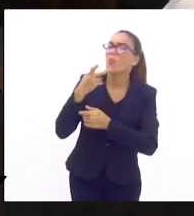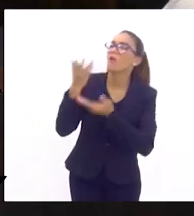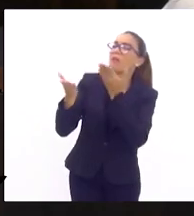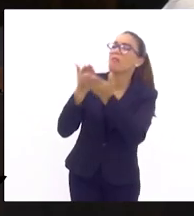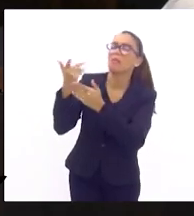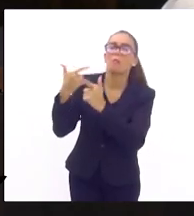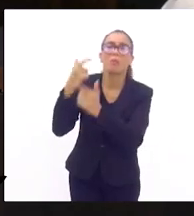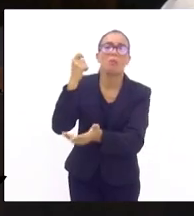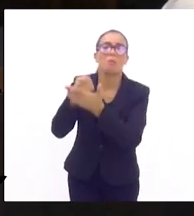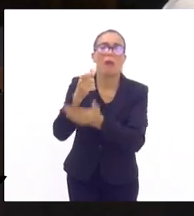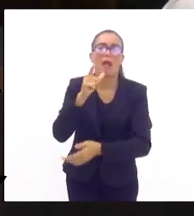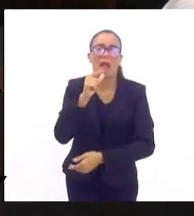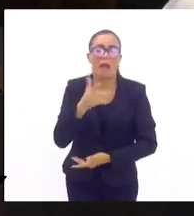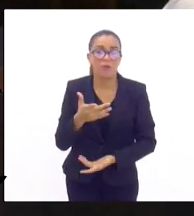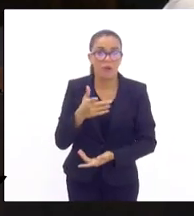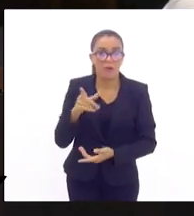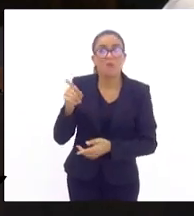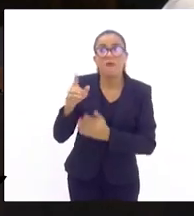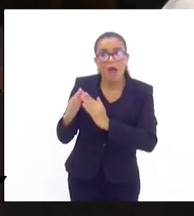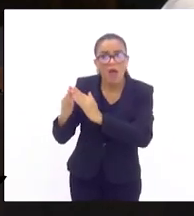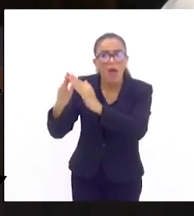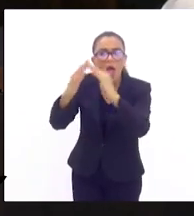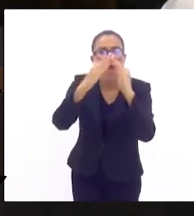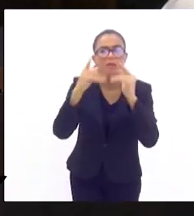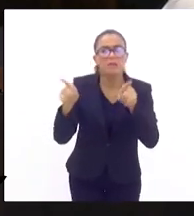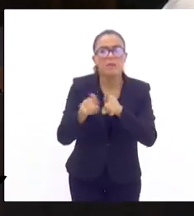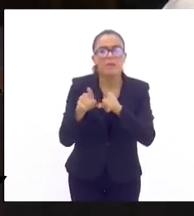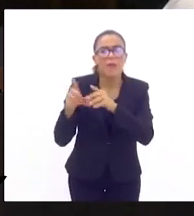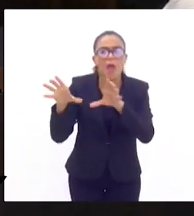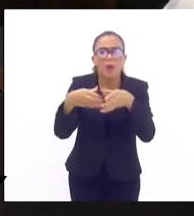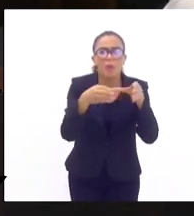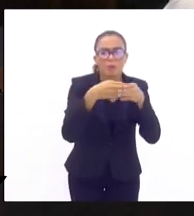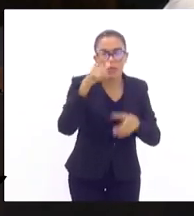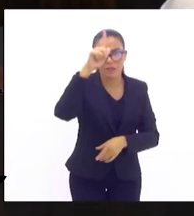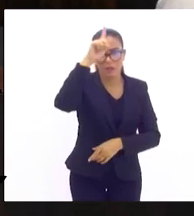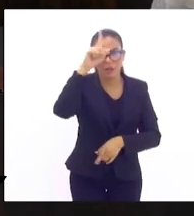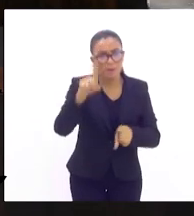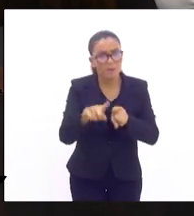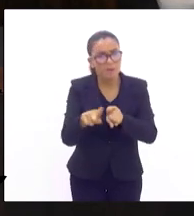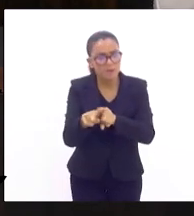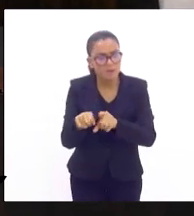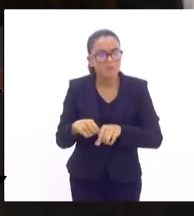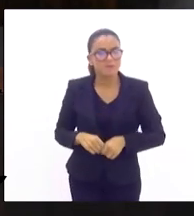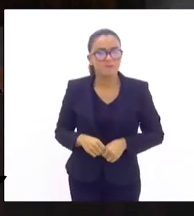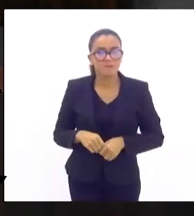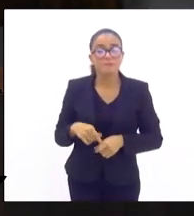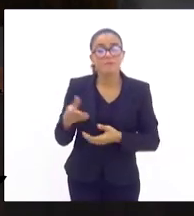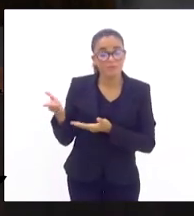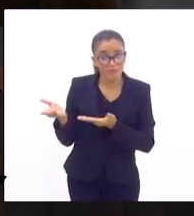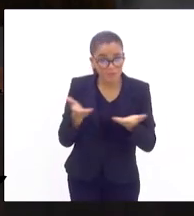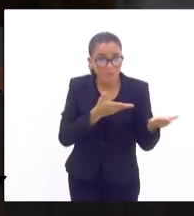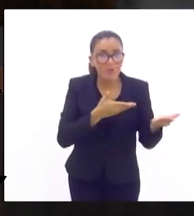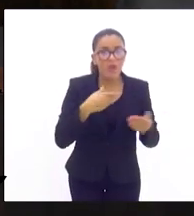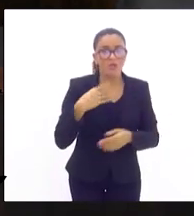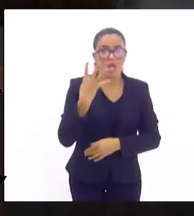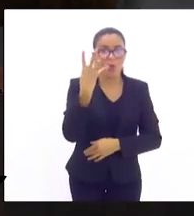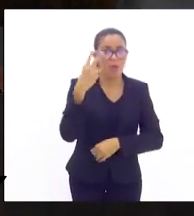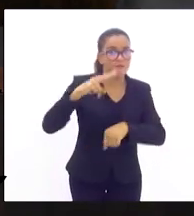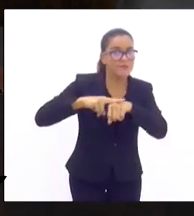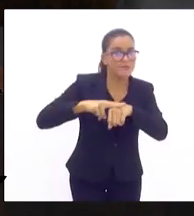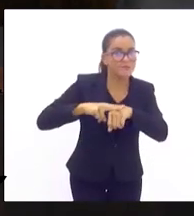comunidades quilombolas, as comunidades de favela. Então, mais uma vez, como representante aqui do parlamento, no meu quarto mandato,